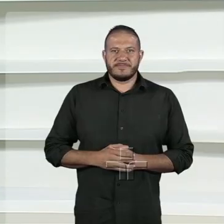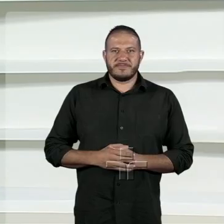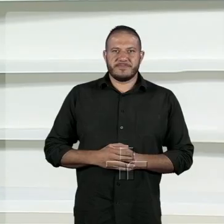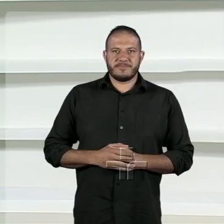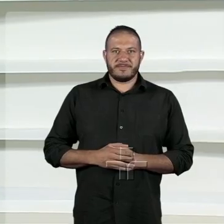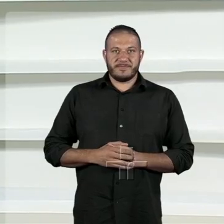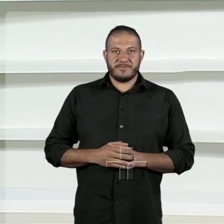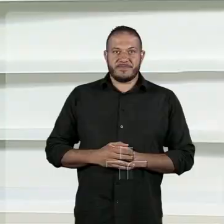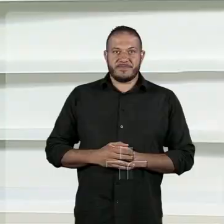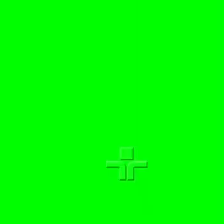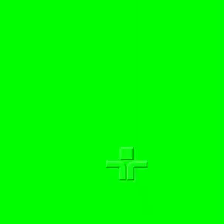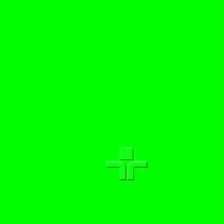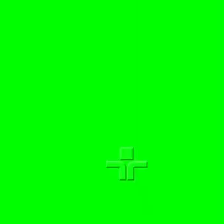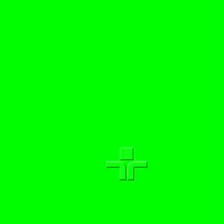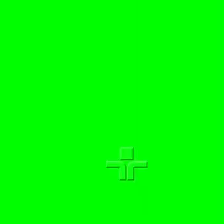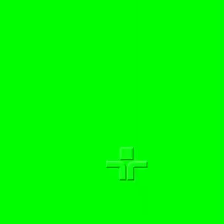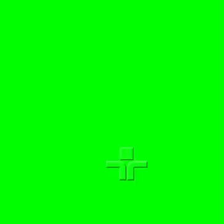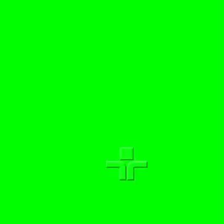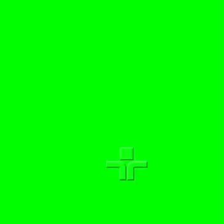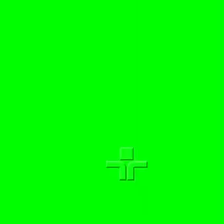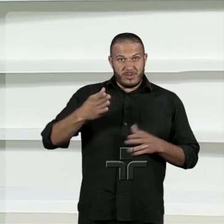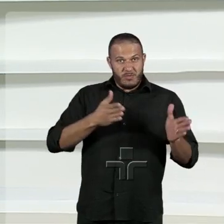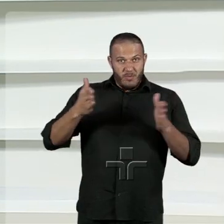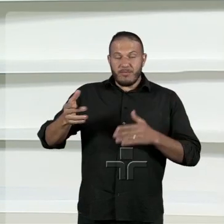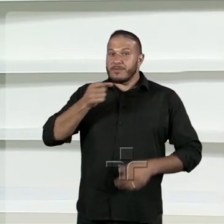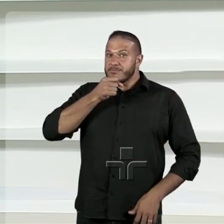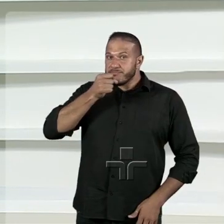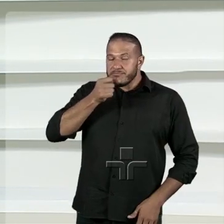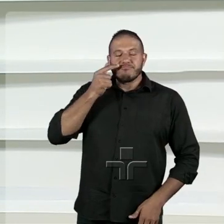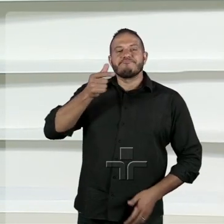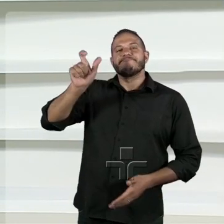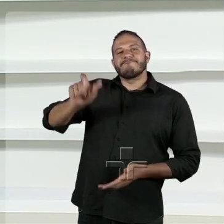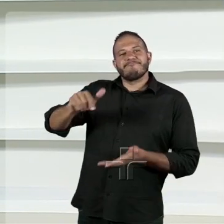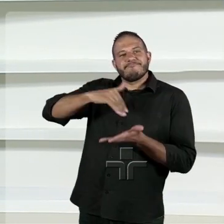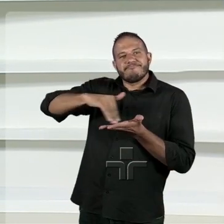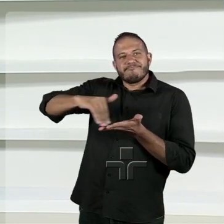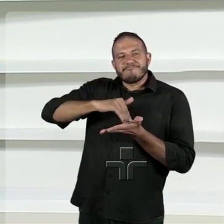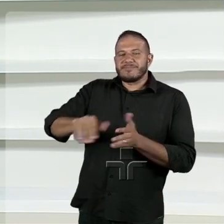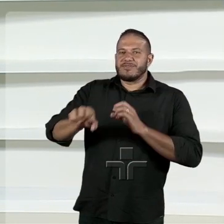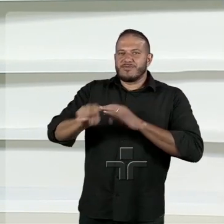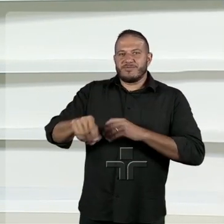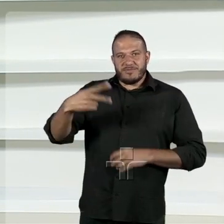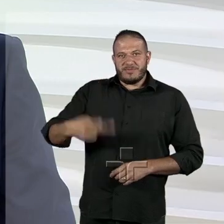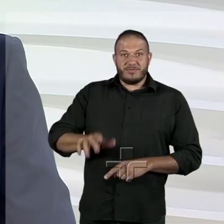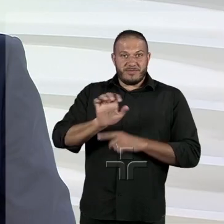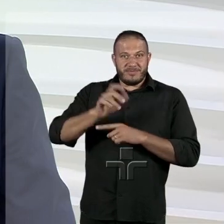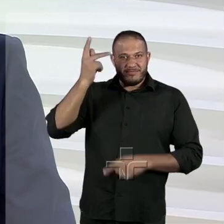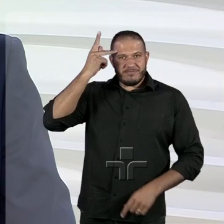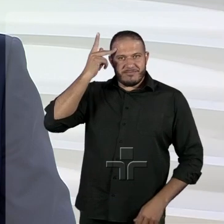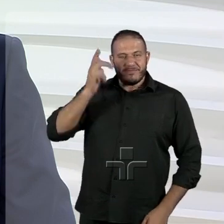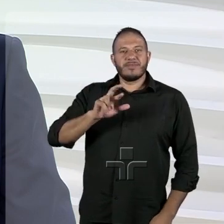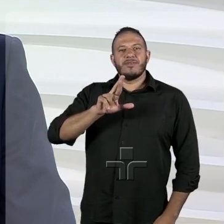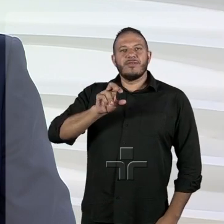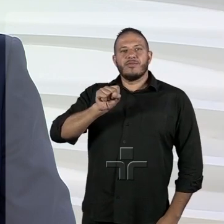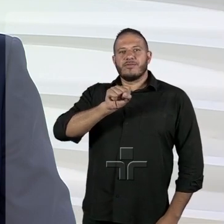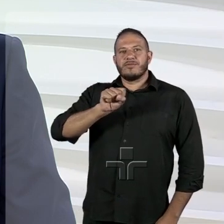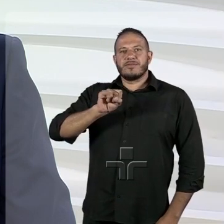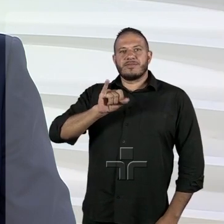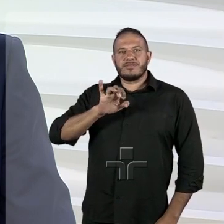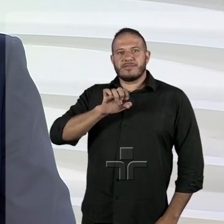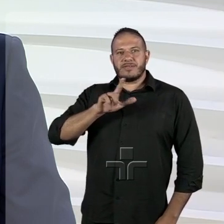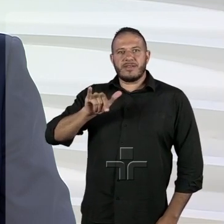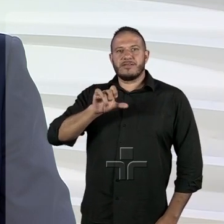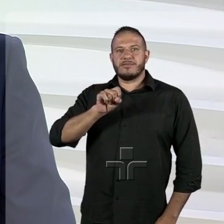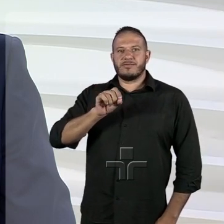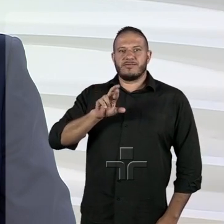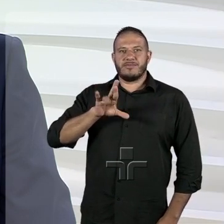Estamos de volta para o terceiro. O secretário de Educação do Estado de São Paulo, Rocieli